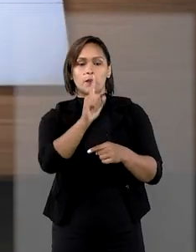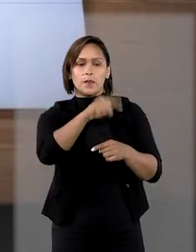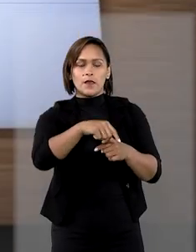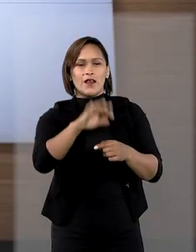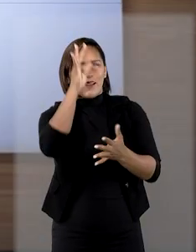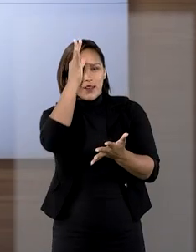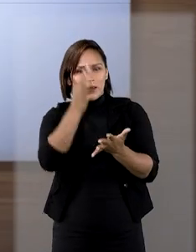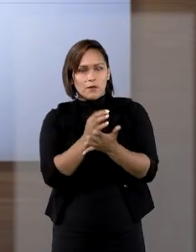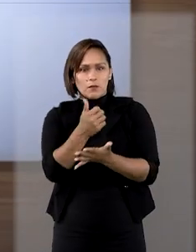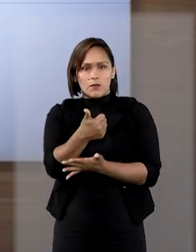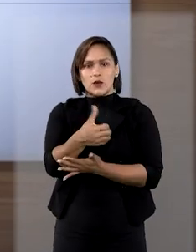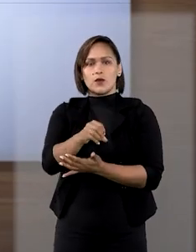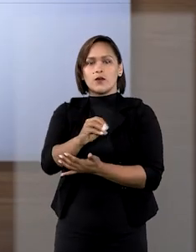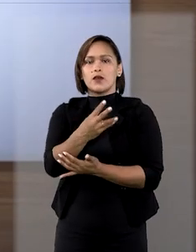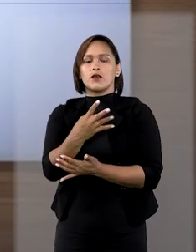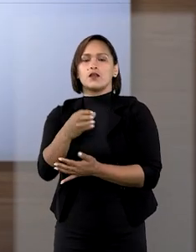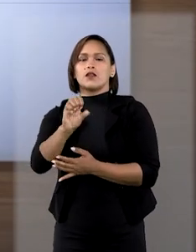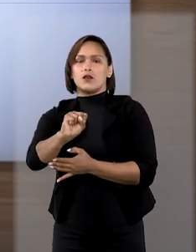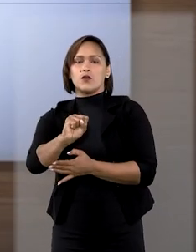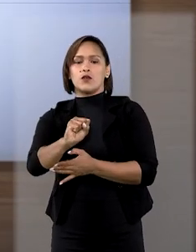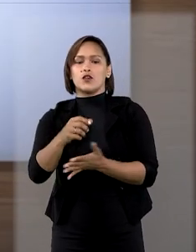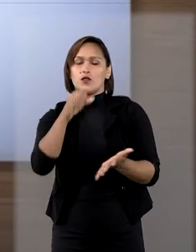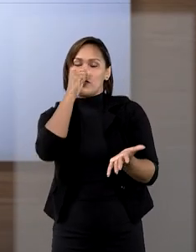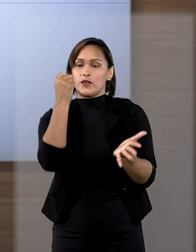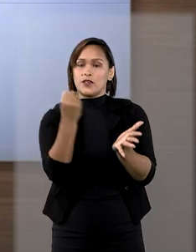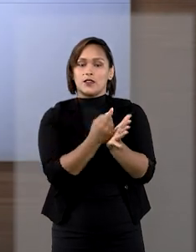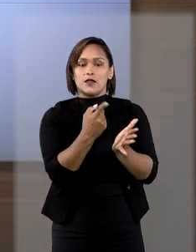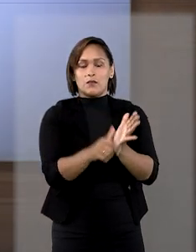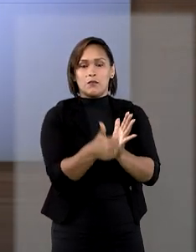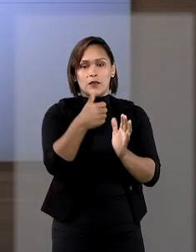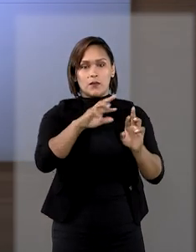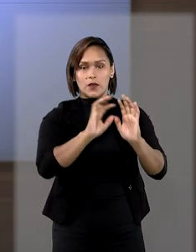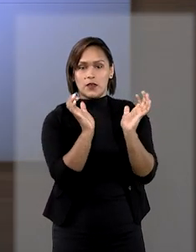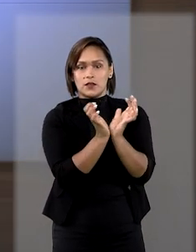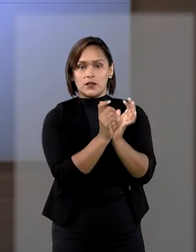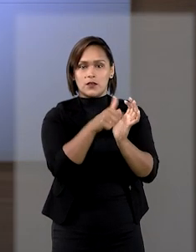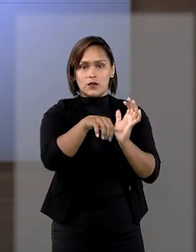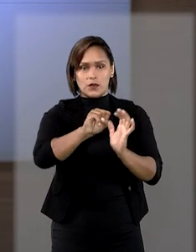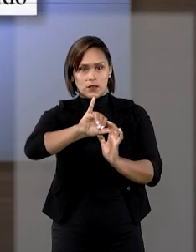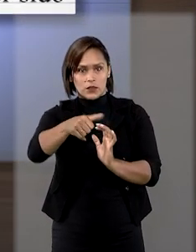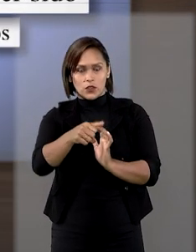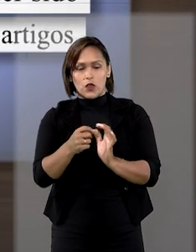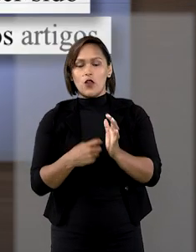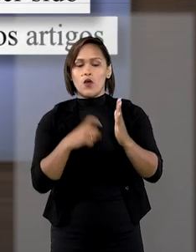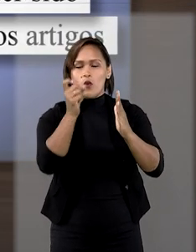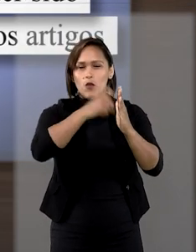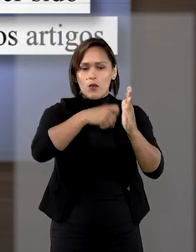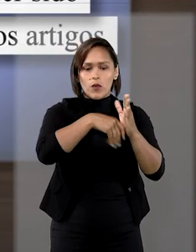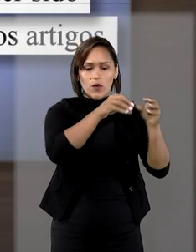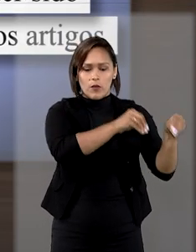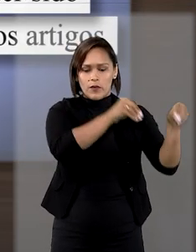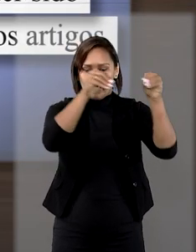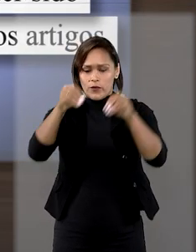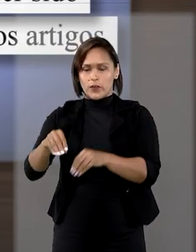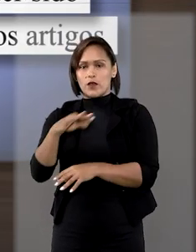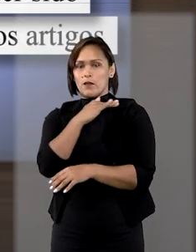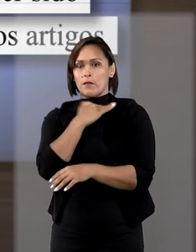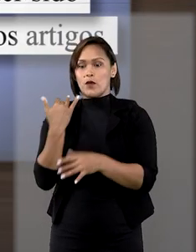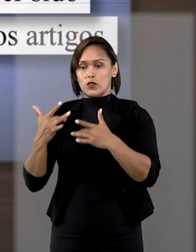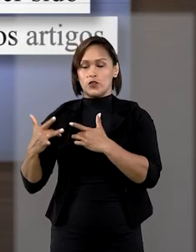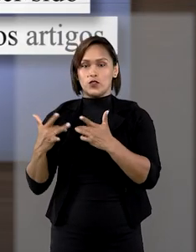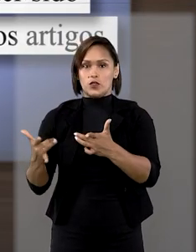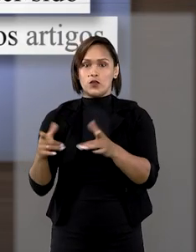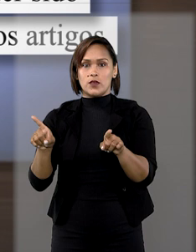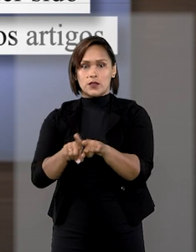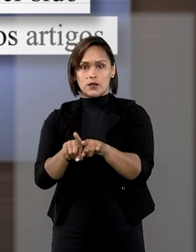A tese de tema 1048, fixada pela primeira sessão do STJ, foi a de que no imposto de transmissão causa-mortes e